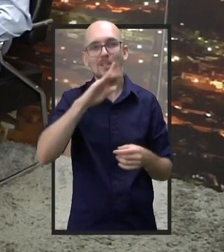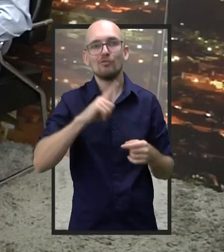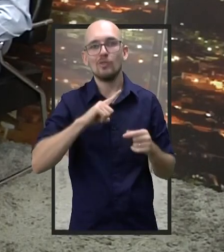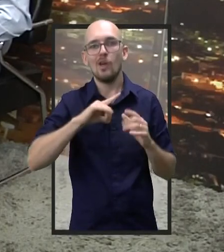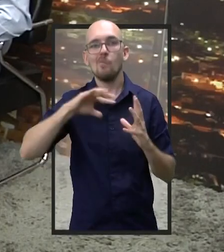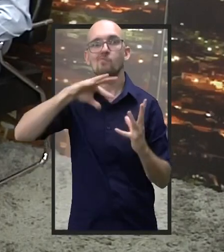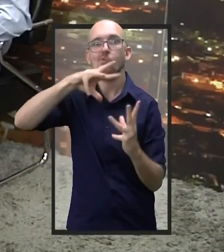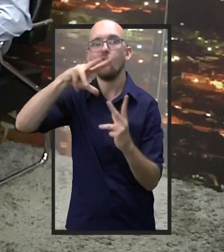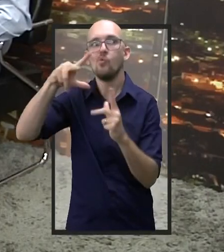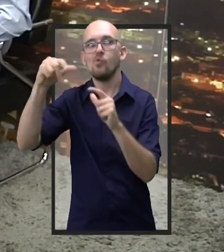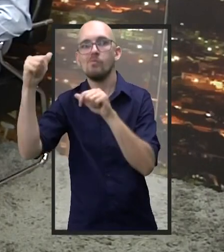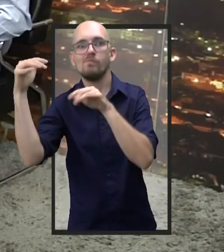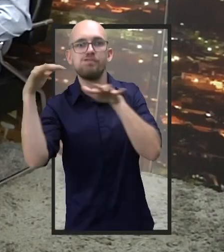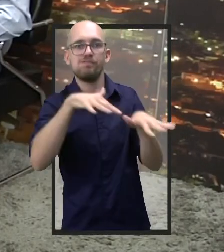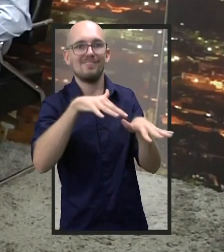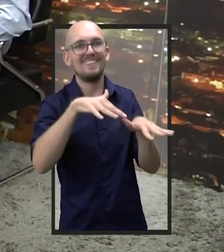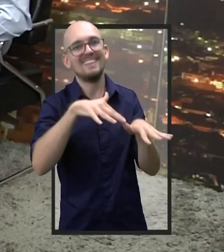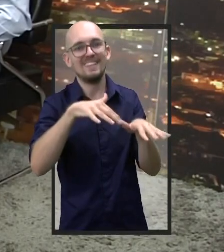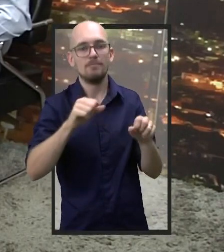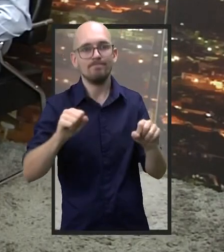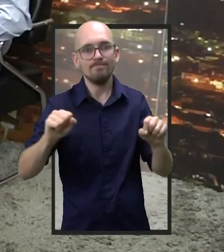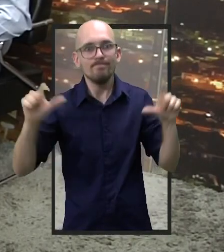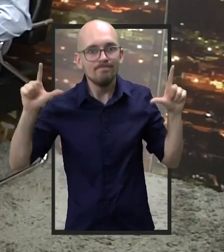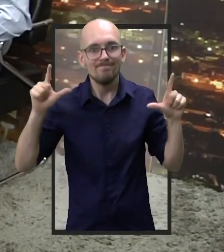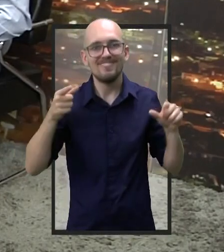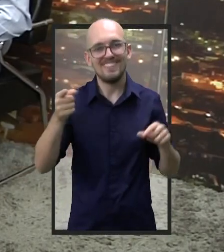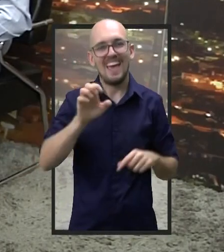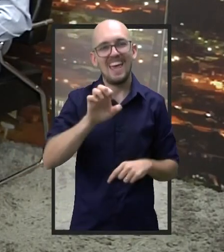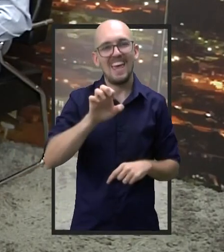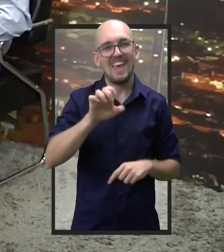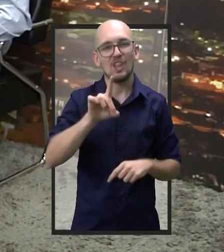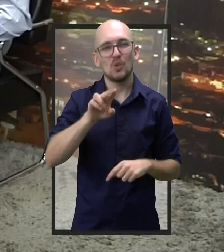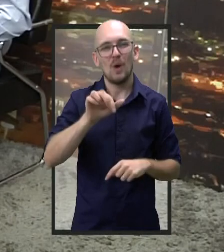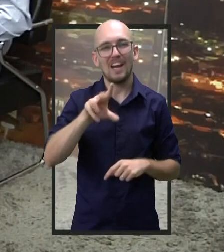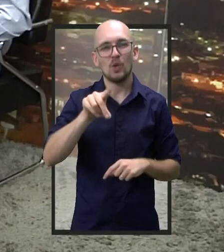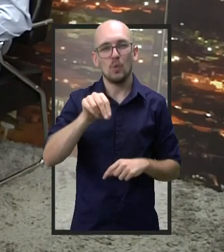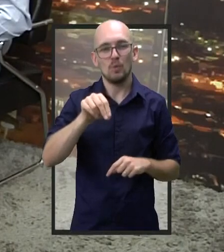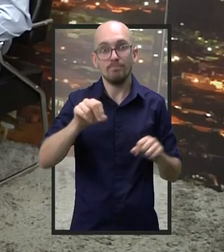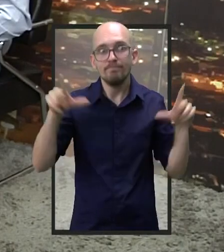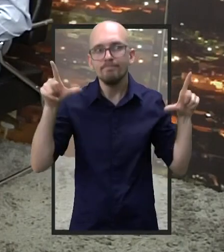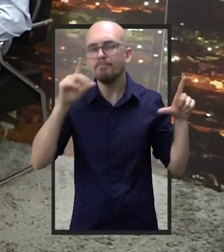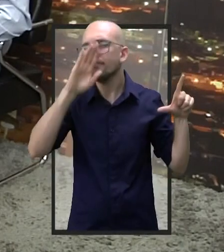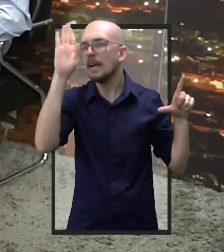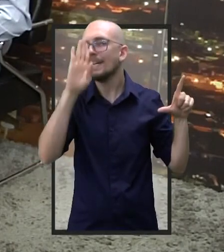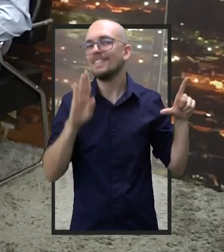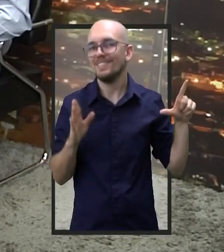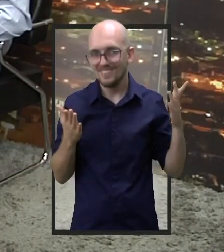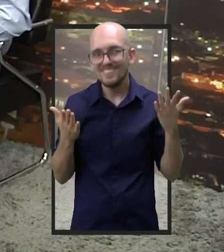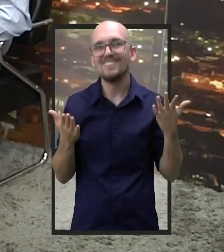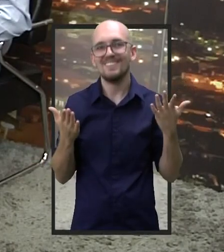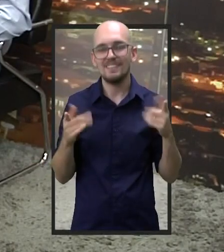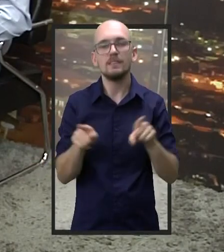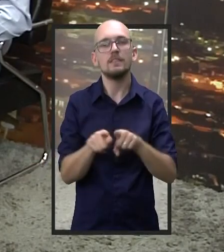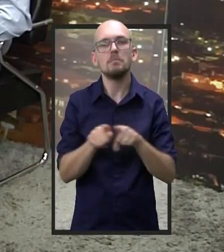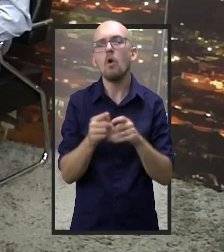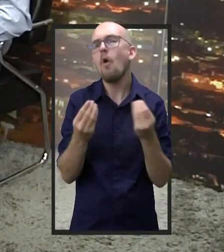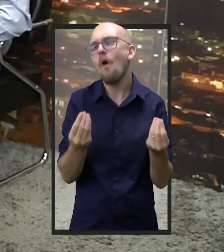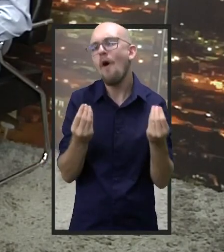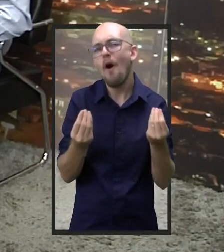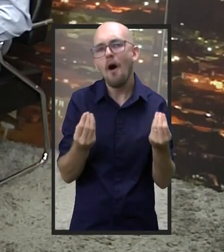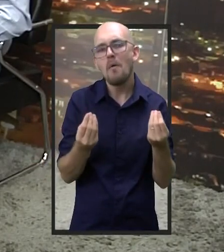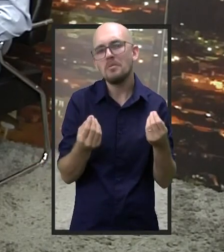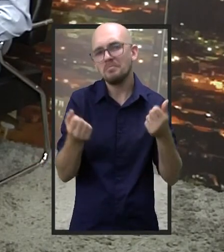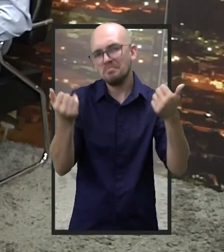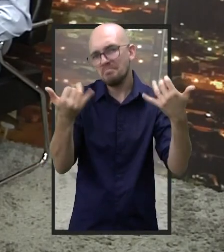holofote com a sua presidência, né? Uma representação não só nacional, mas continental do nosso continente, América do